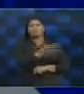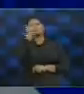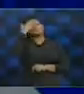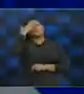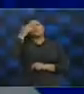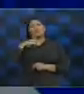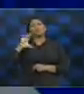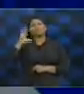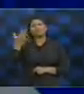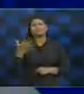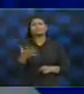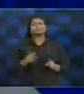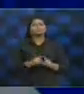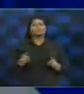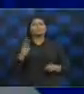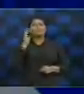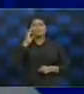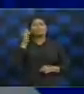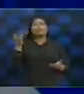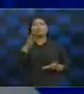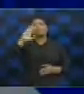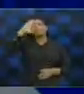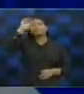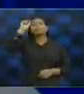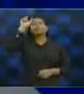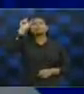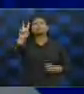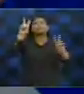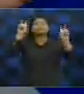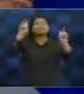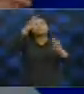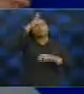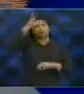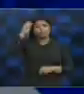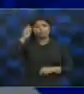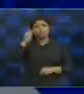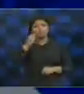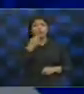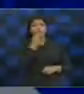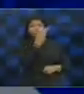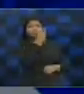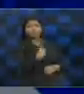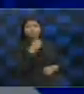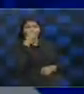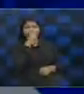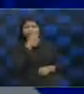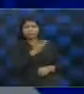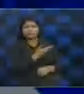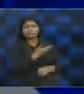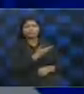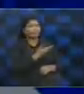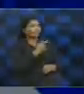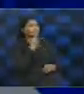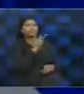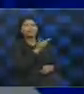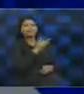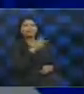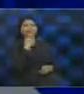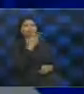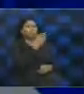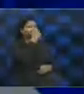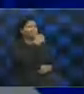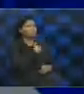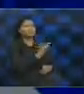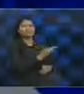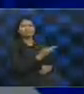Mas vamos falar agora absolutamente de Manaus. Ele me chamou de mentiroso agora, coisa engraçada. Fale. Onde? Você falou,